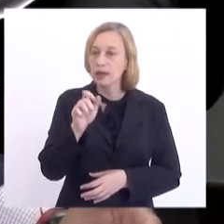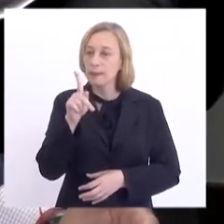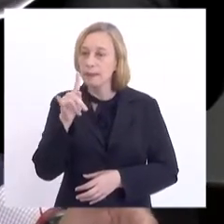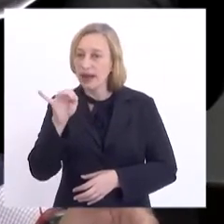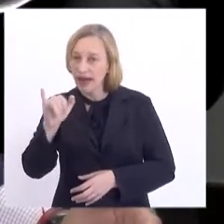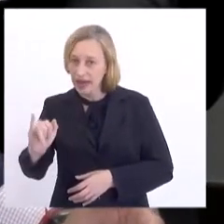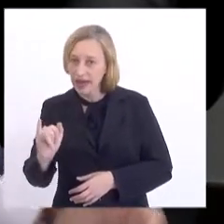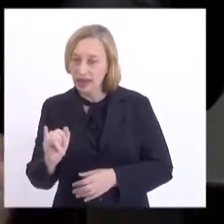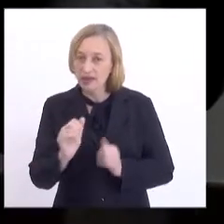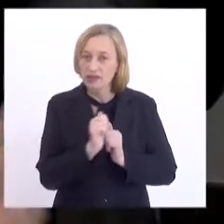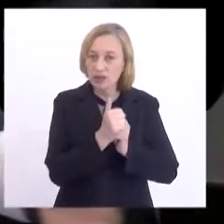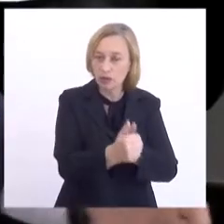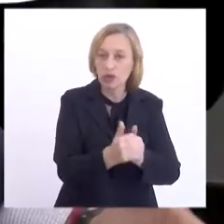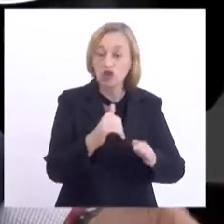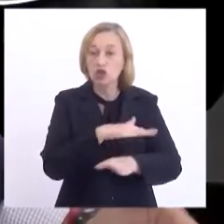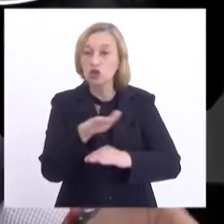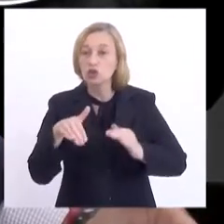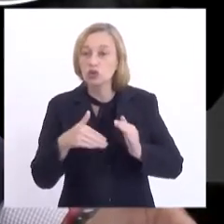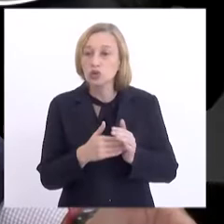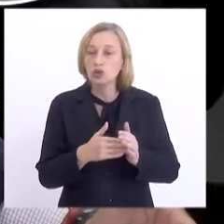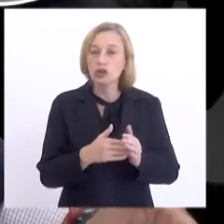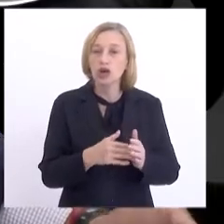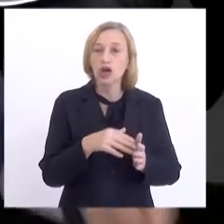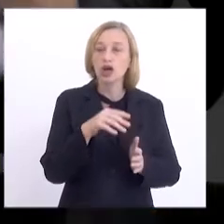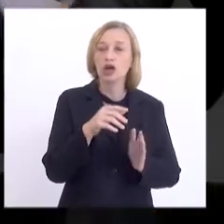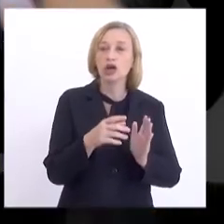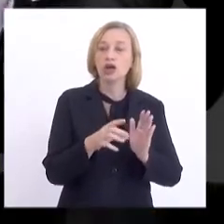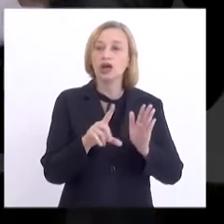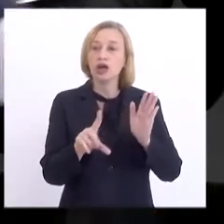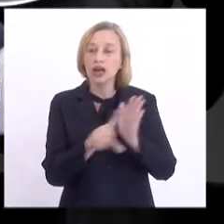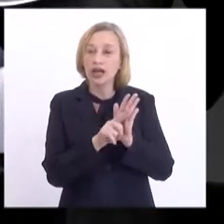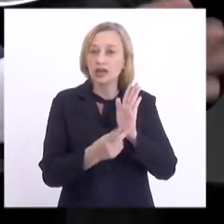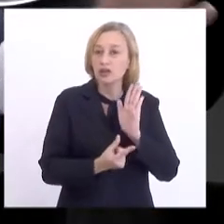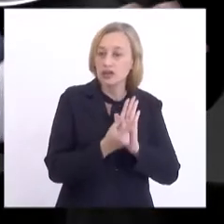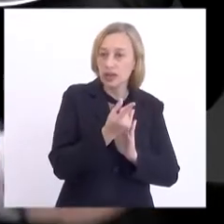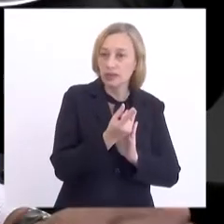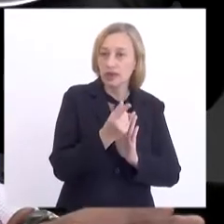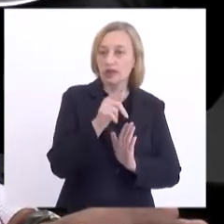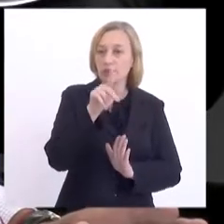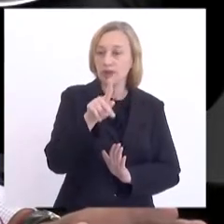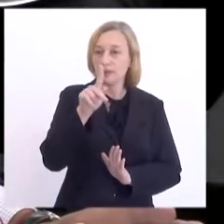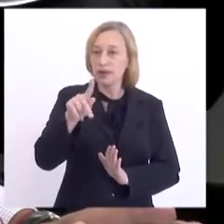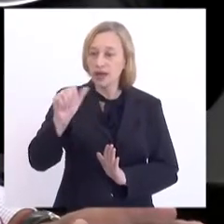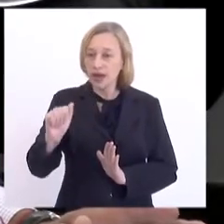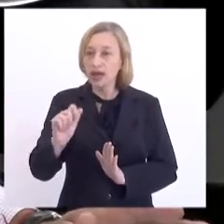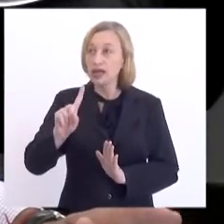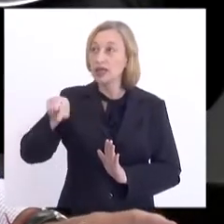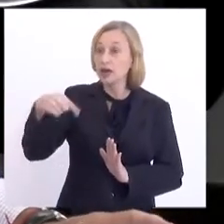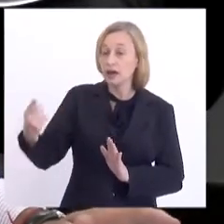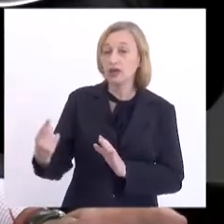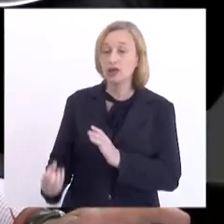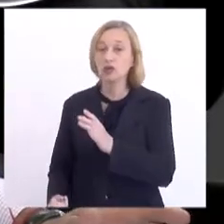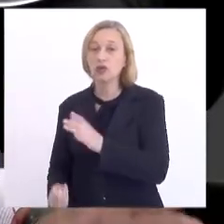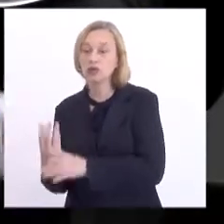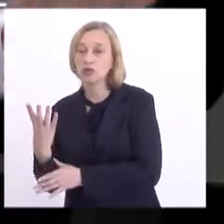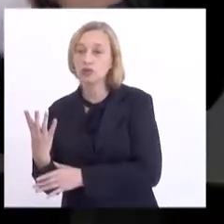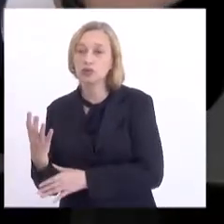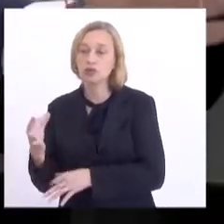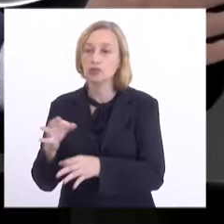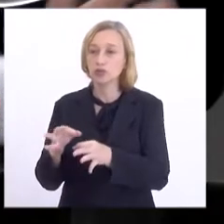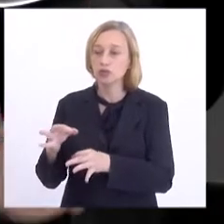um acompanhamento de toda a lo e do PPA e que tá criando um outro problema que eu vou falar mais à frente então